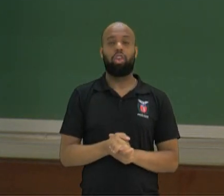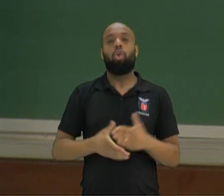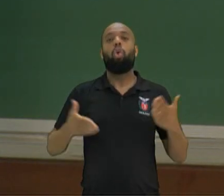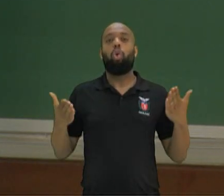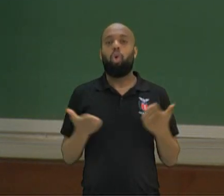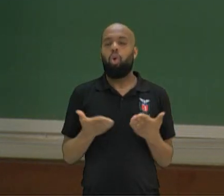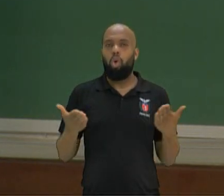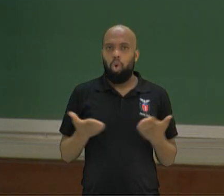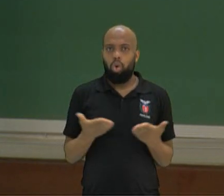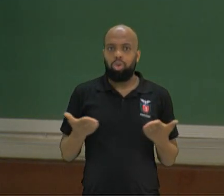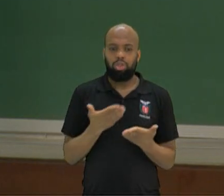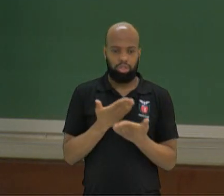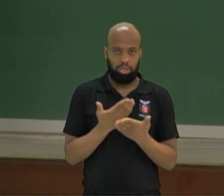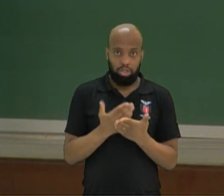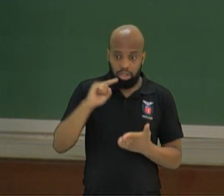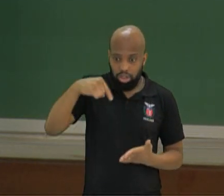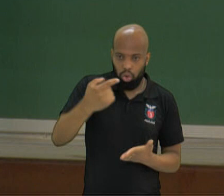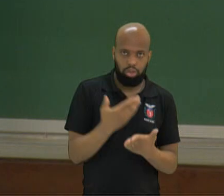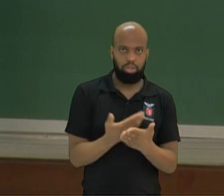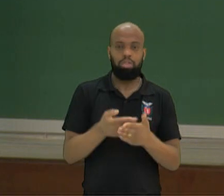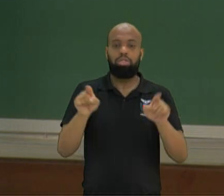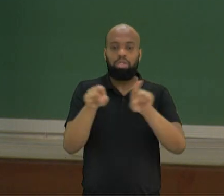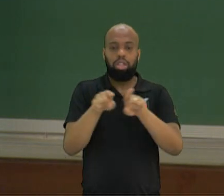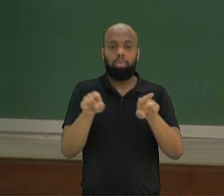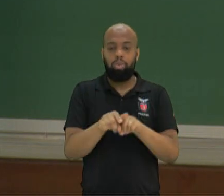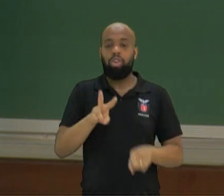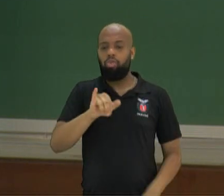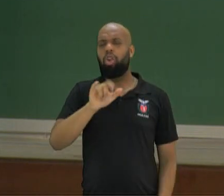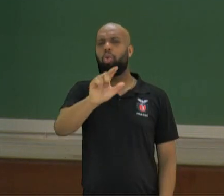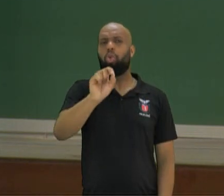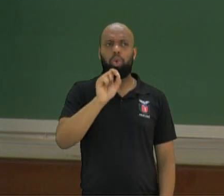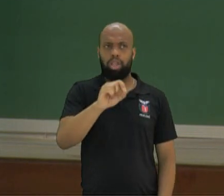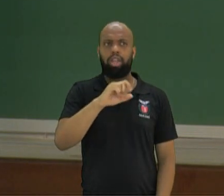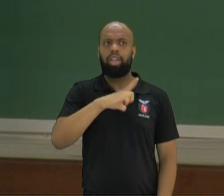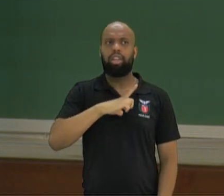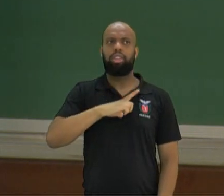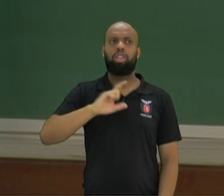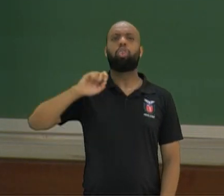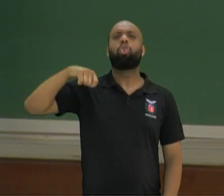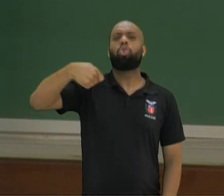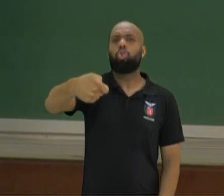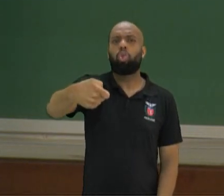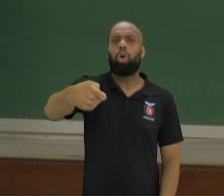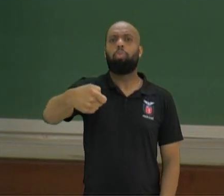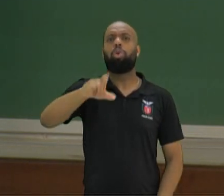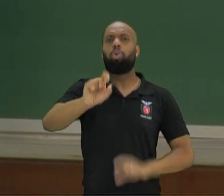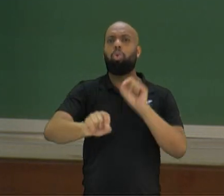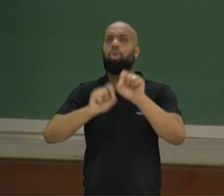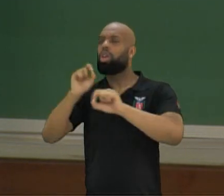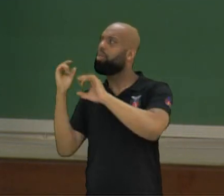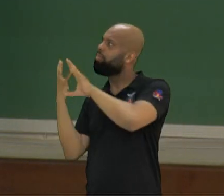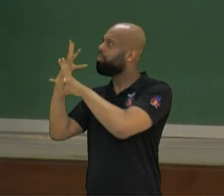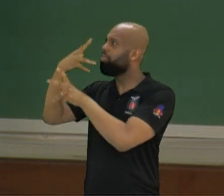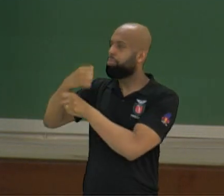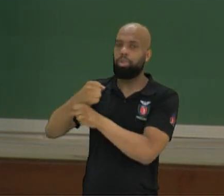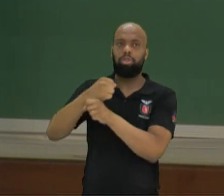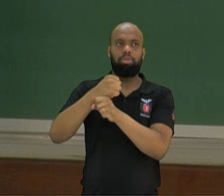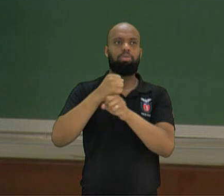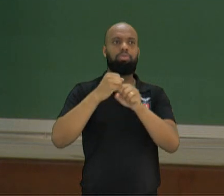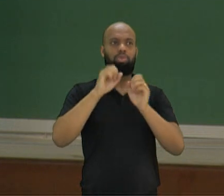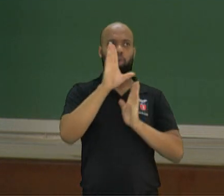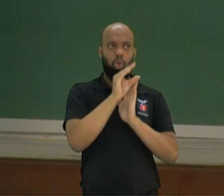hoje, assim como na próxima também, a gente vai falar um pouco aqui, a gente vai ter um pouco de retomada de conteúdo, tá